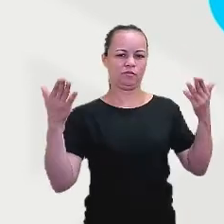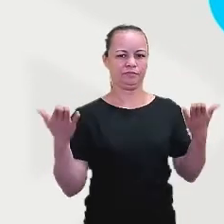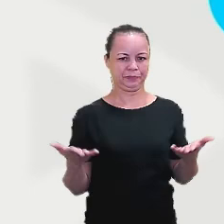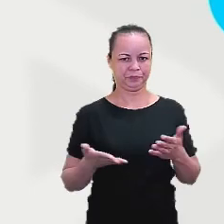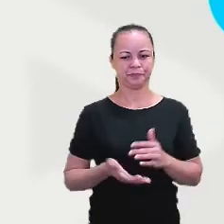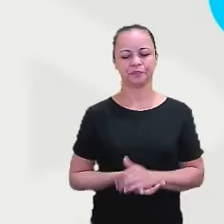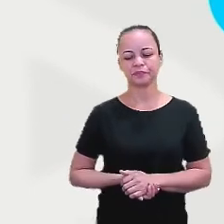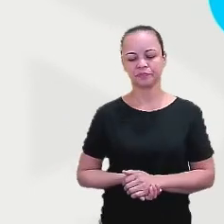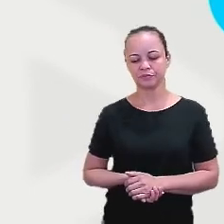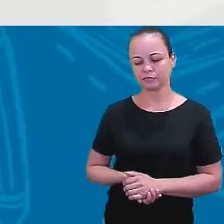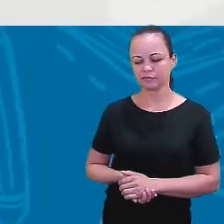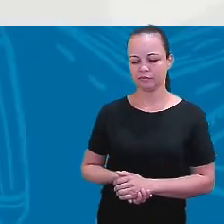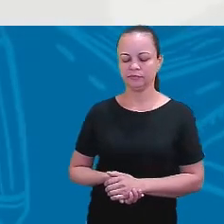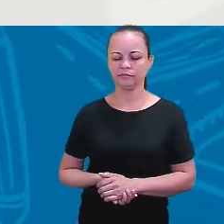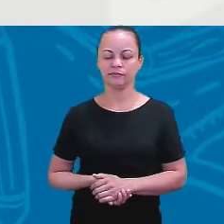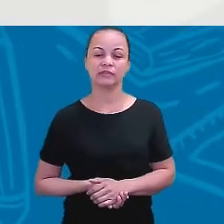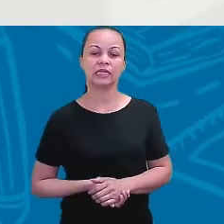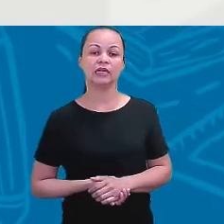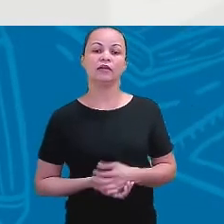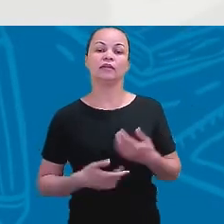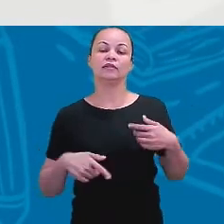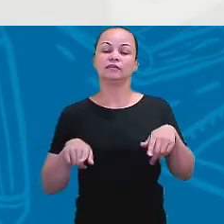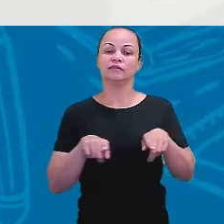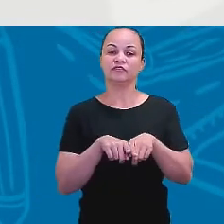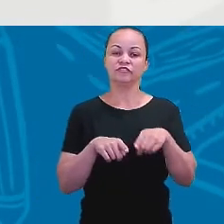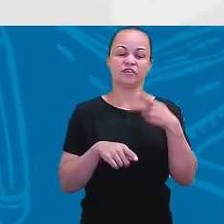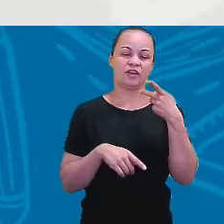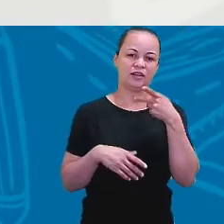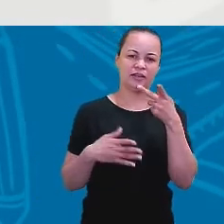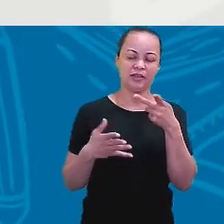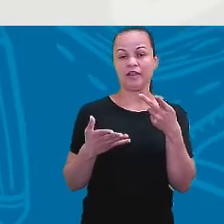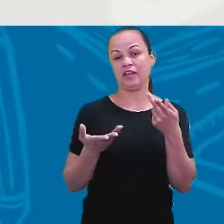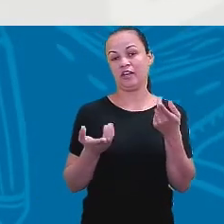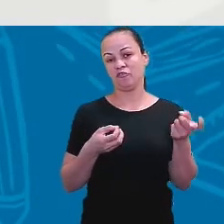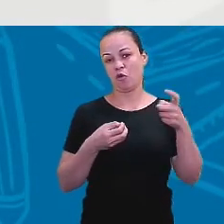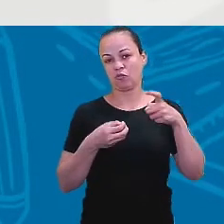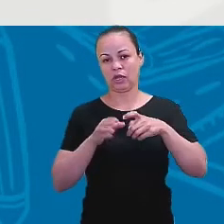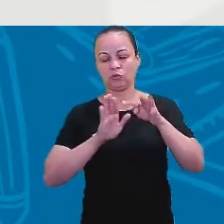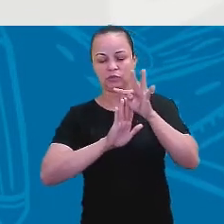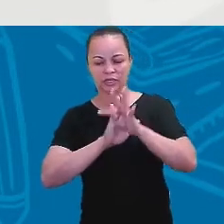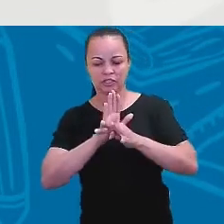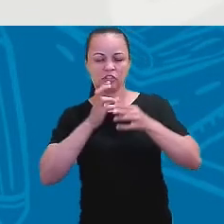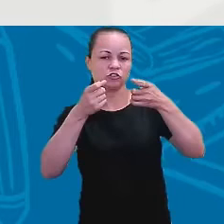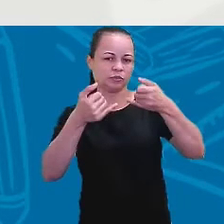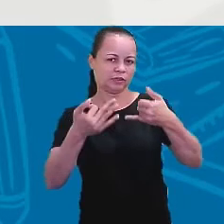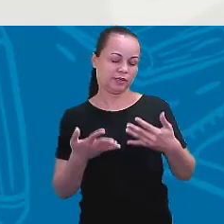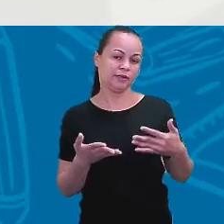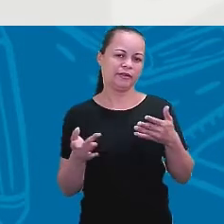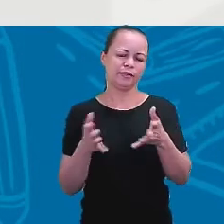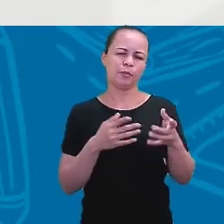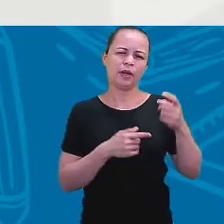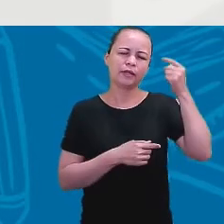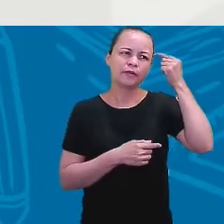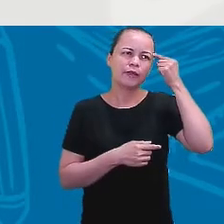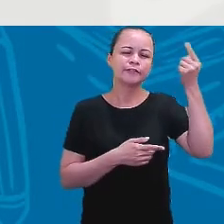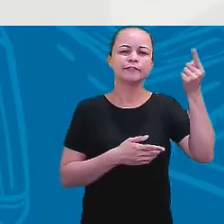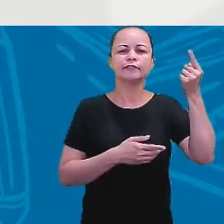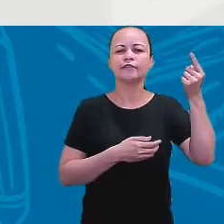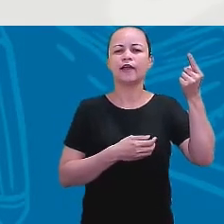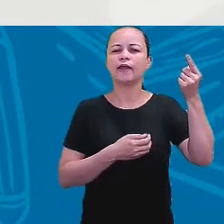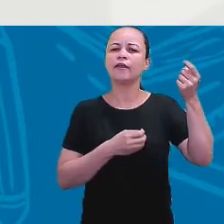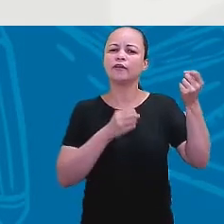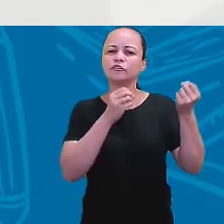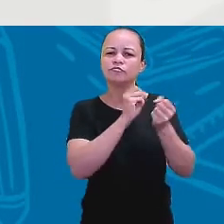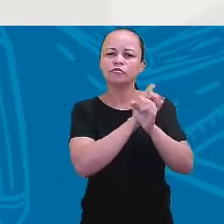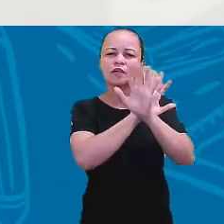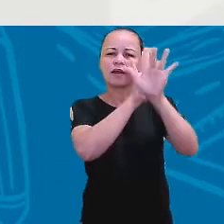outros dias nas nossas aulas que sempre é bom a gente retornar ao texto, fazer uma segunda leitura, para que as ideias fluam, né?